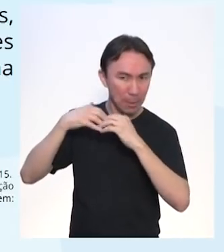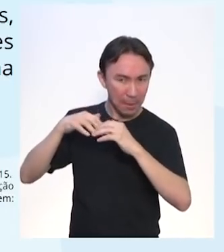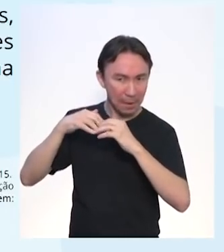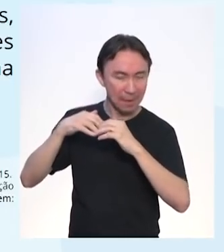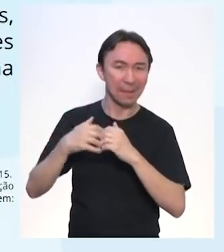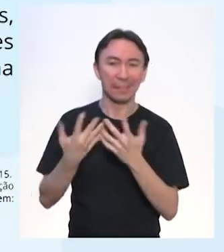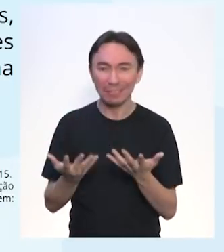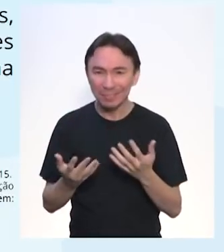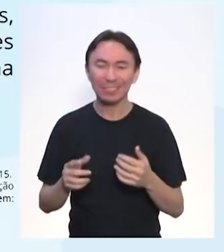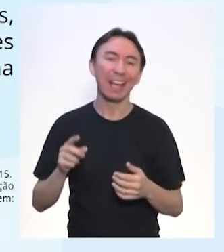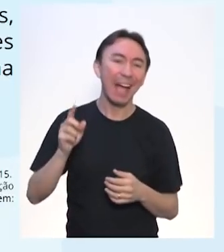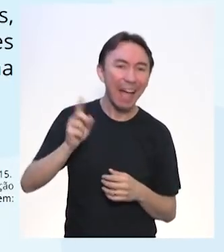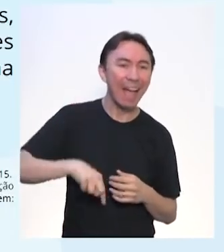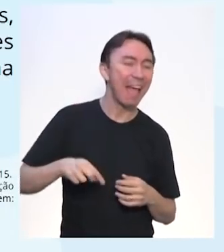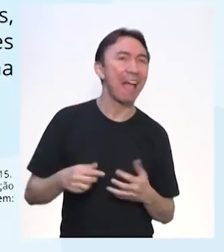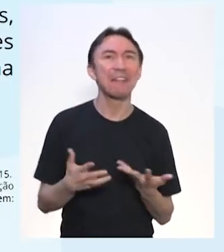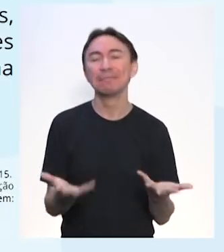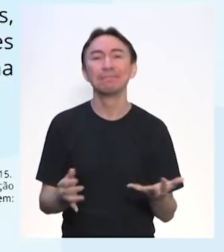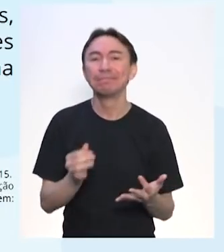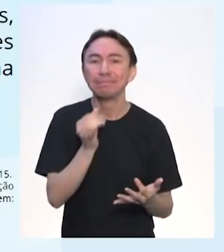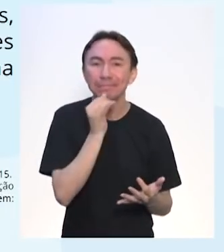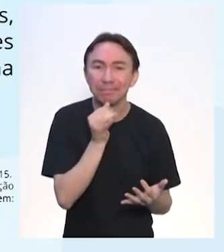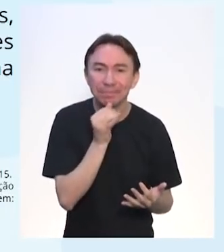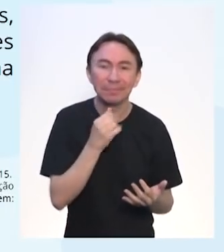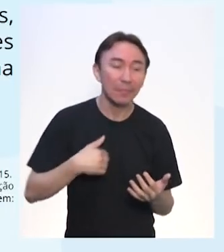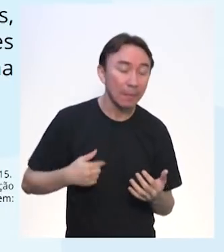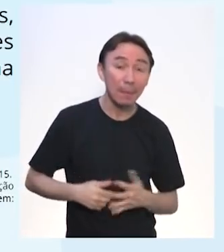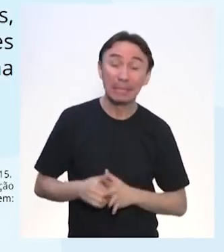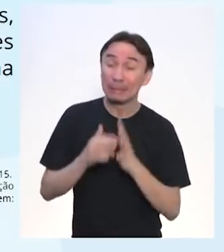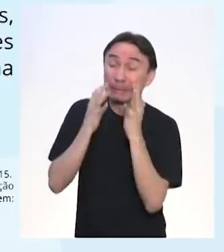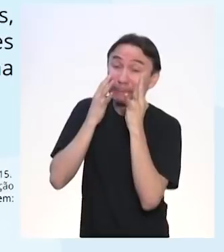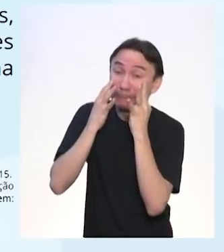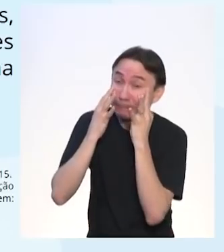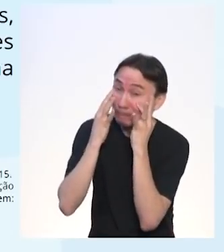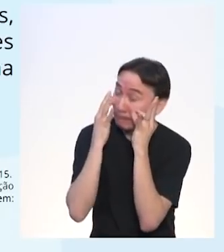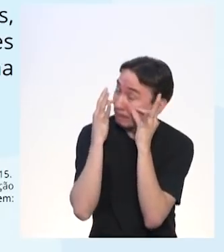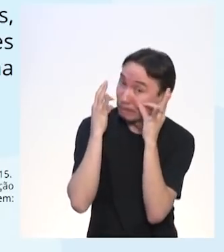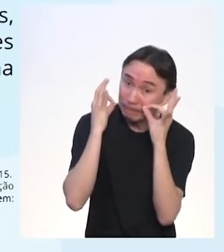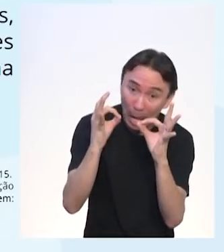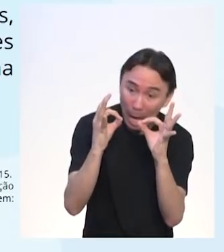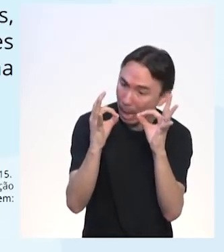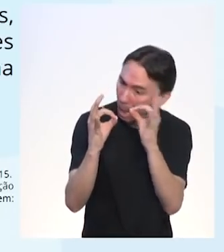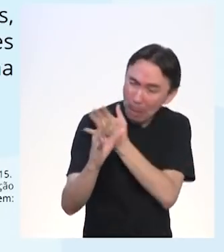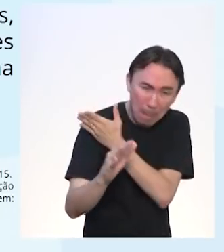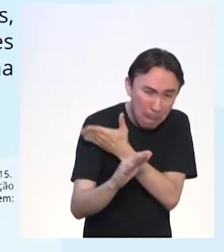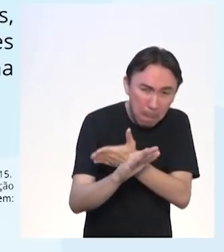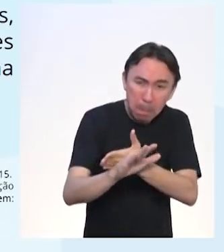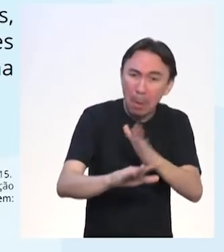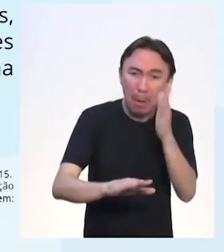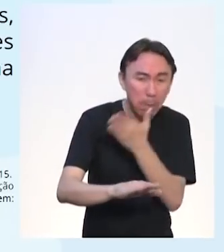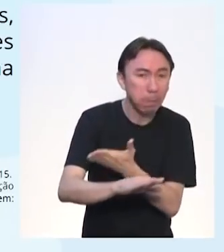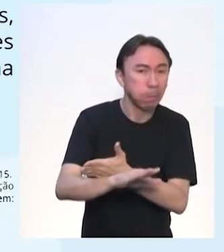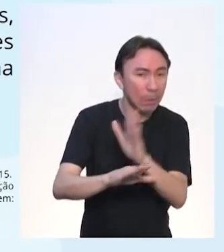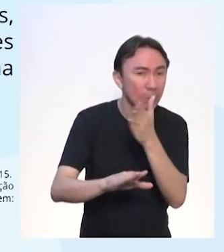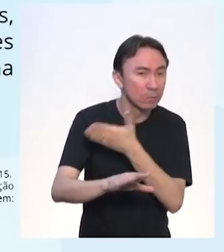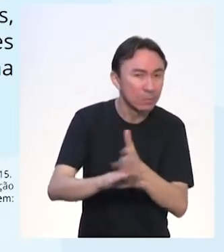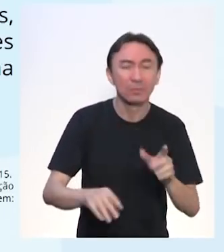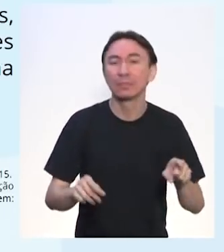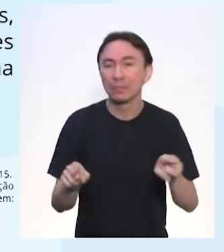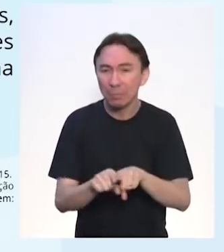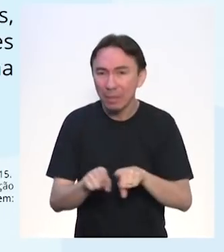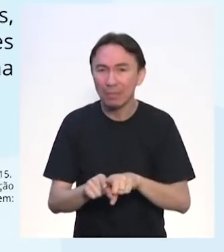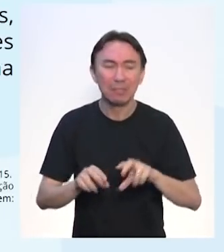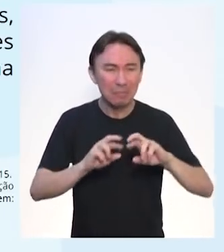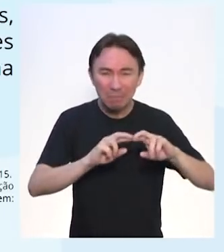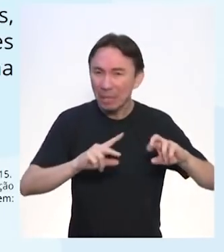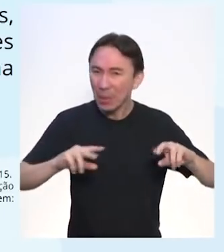trata de exercitar principalmente a atenção, tendo a habilidade de fazer comparações com os